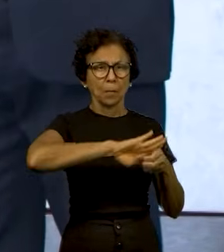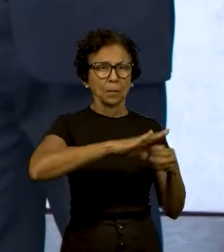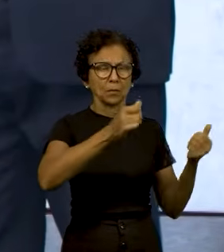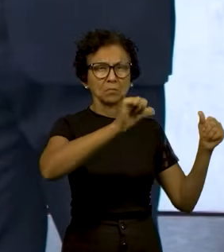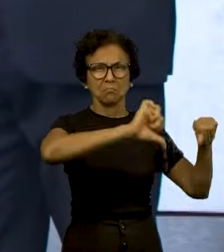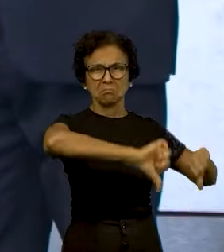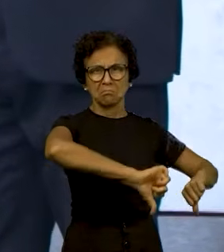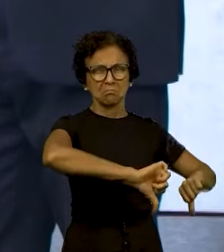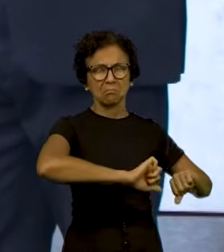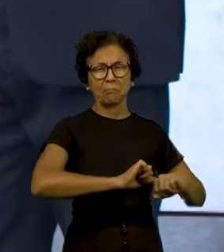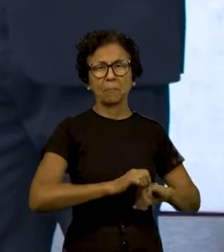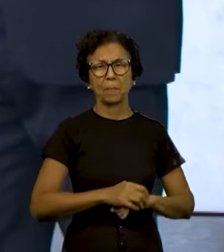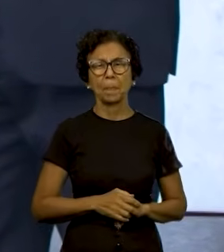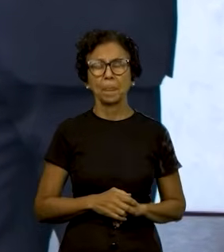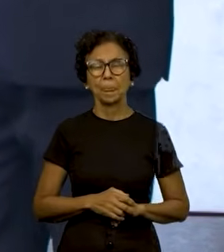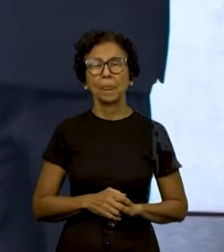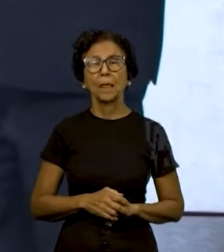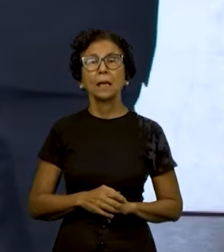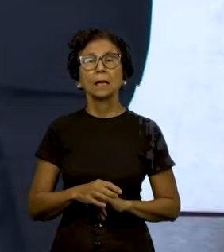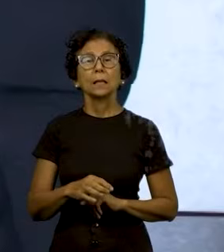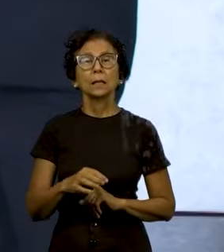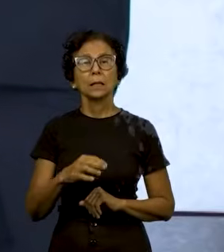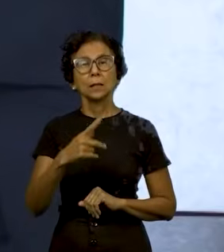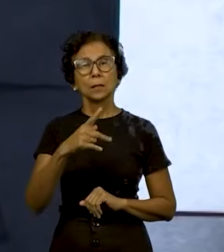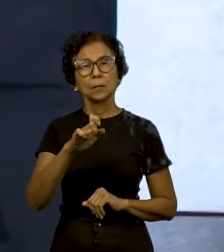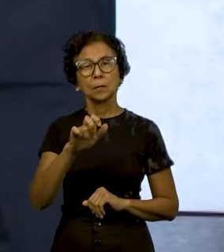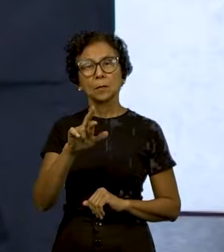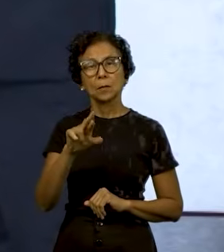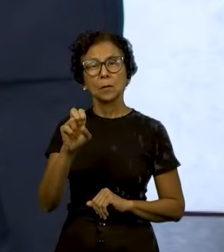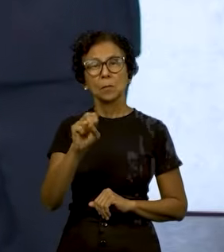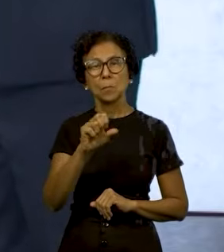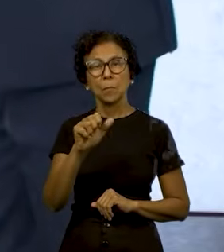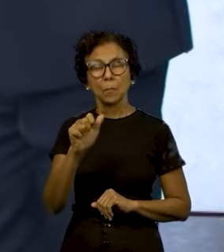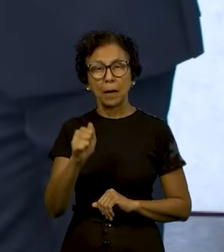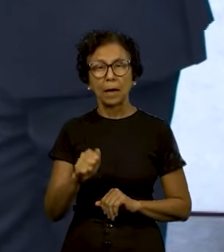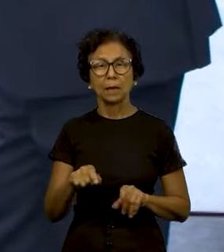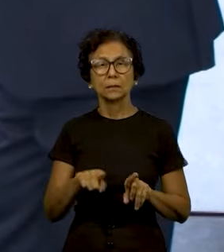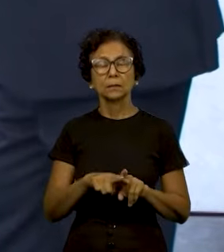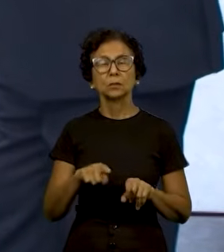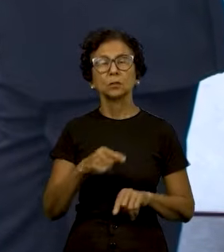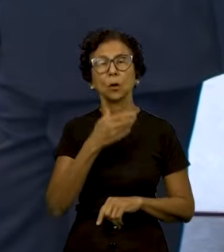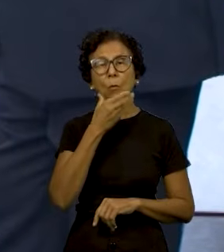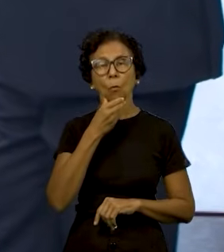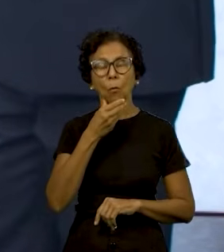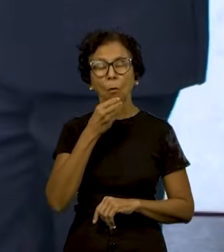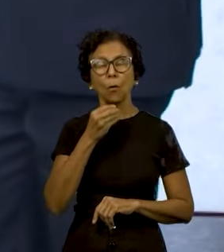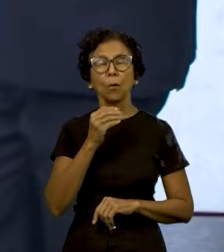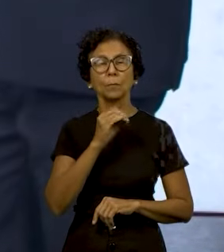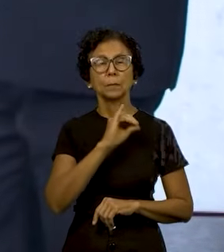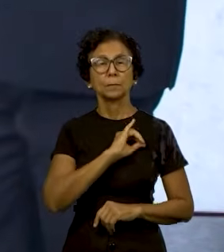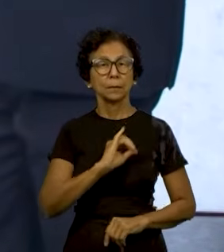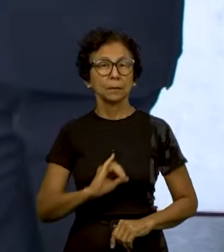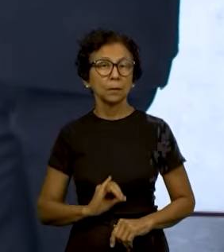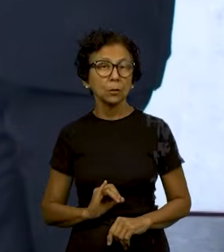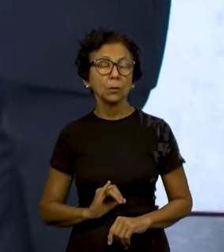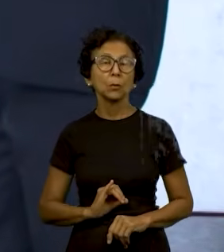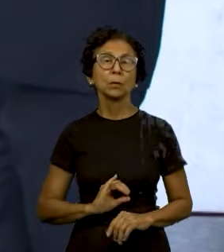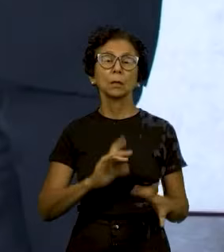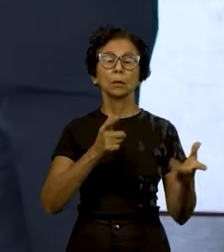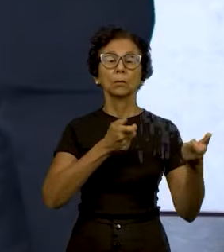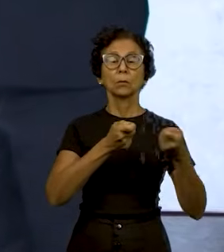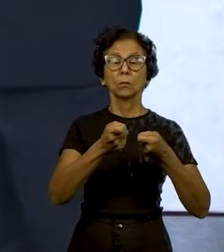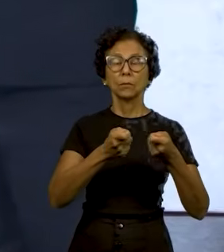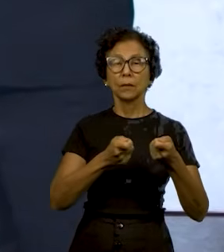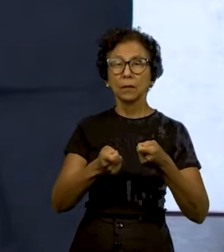do Ciro, o seu rei, eles dominaram essa região que envolvia a Palestina.